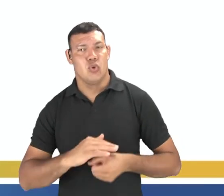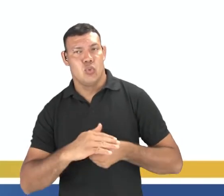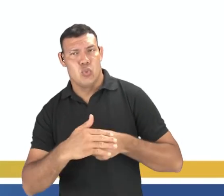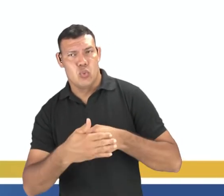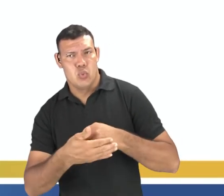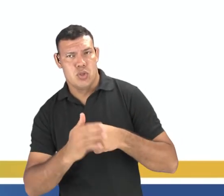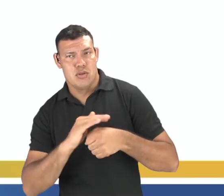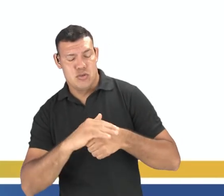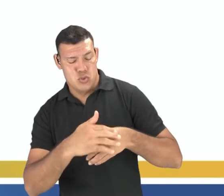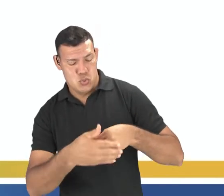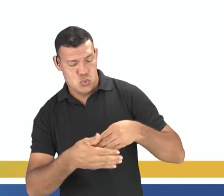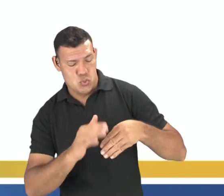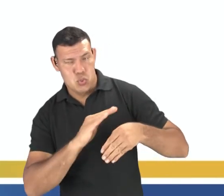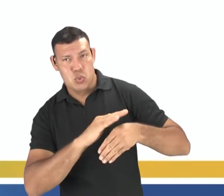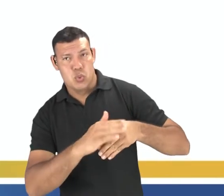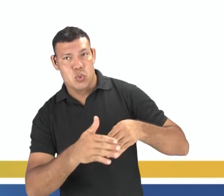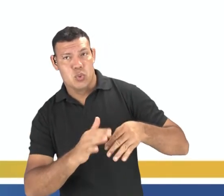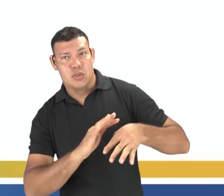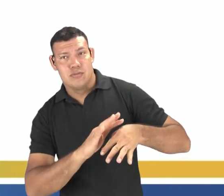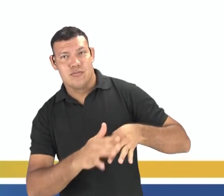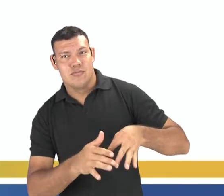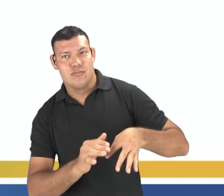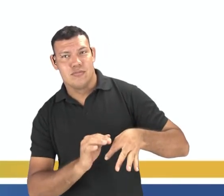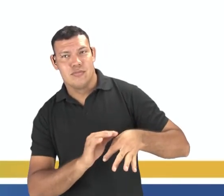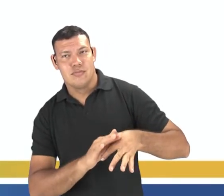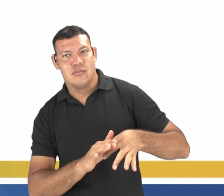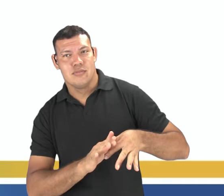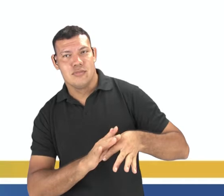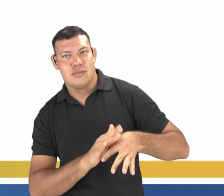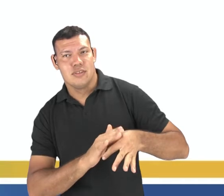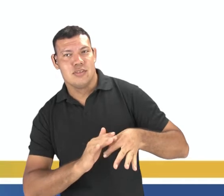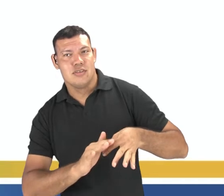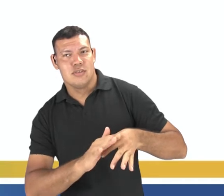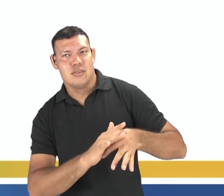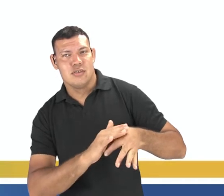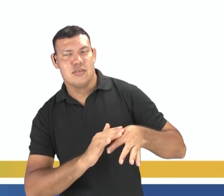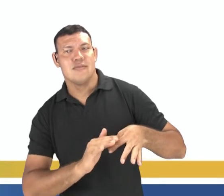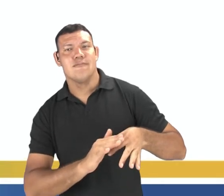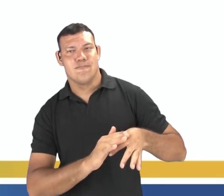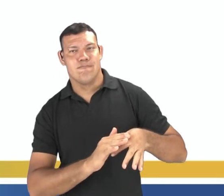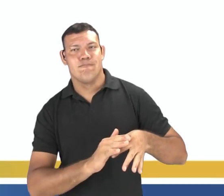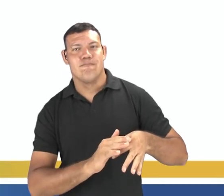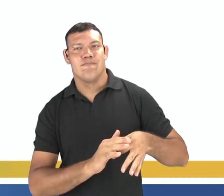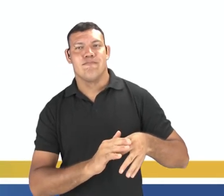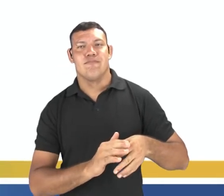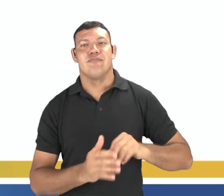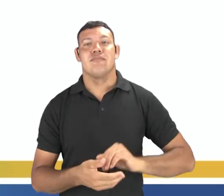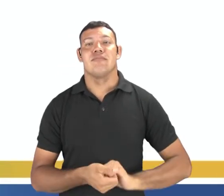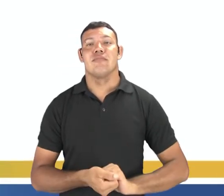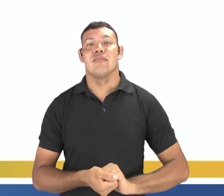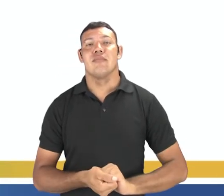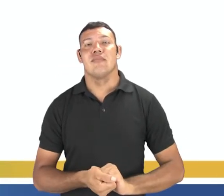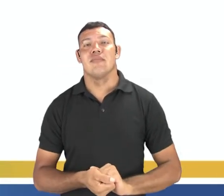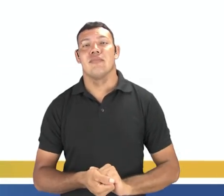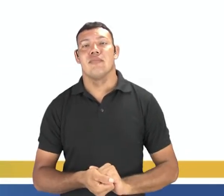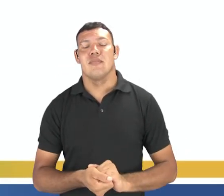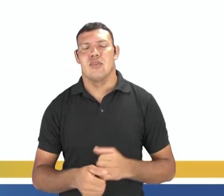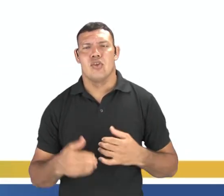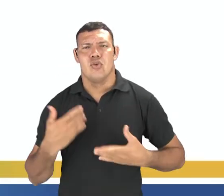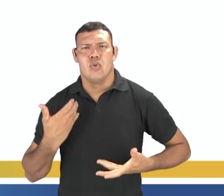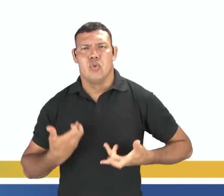a vagina, que ela secreta o muco de lubrificação, né? E durante o